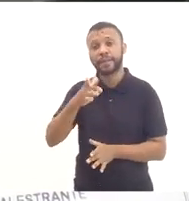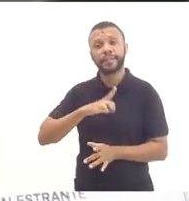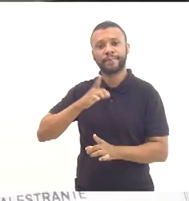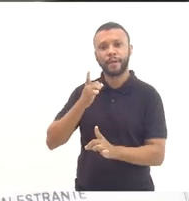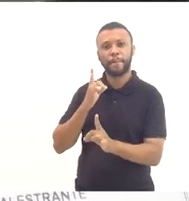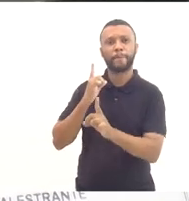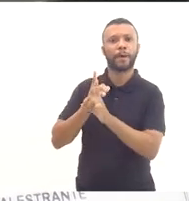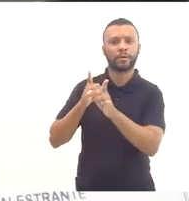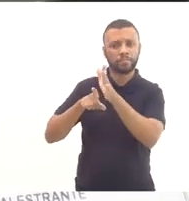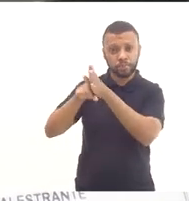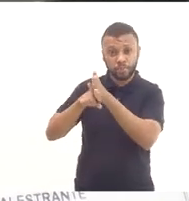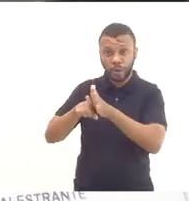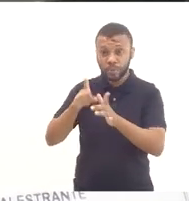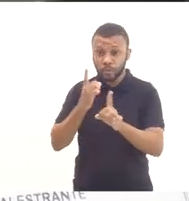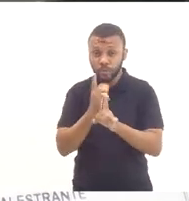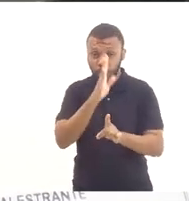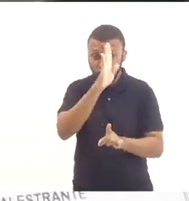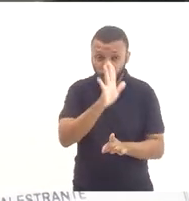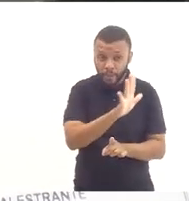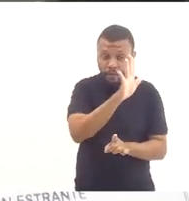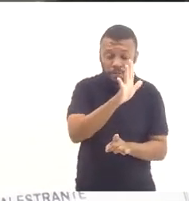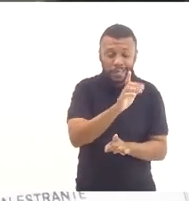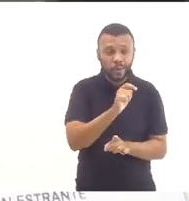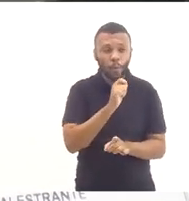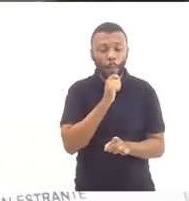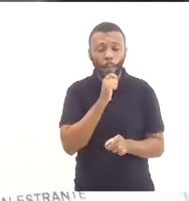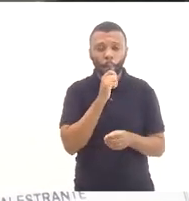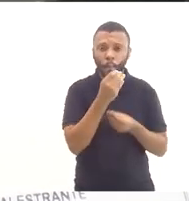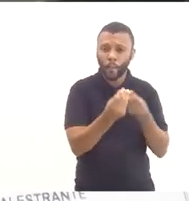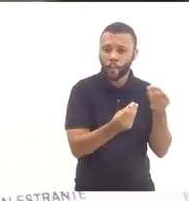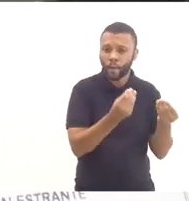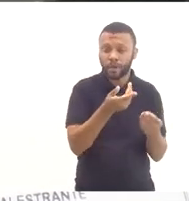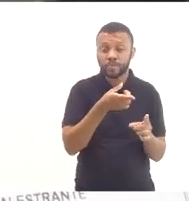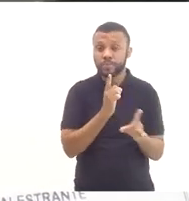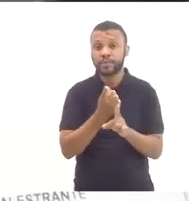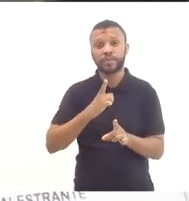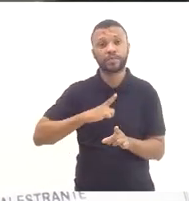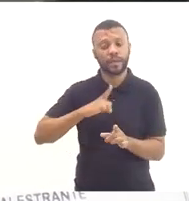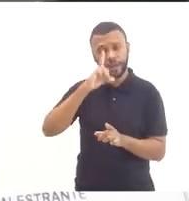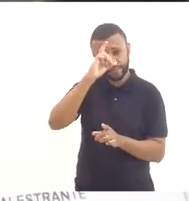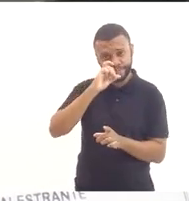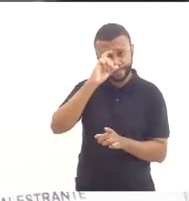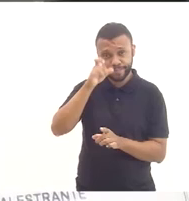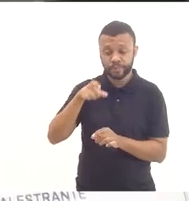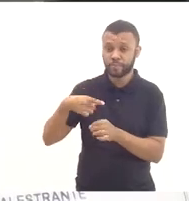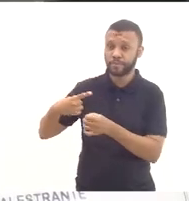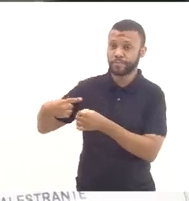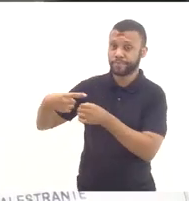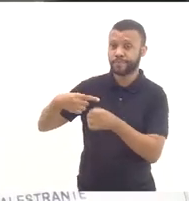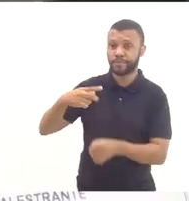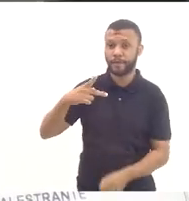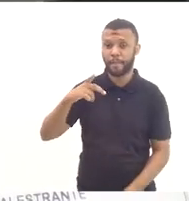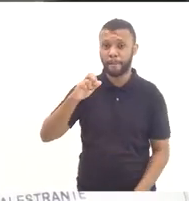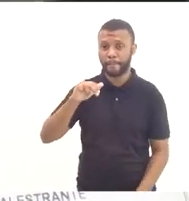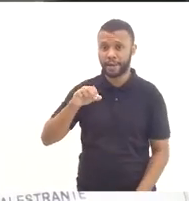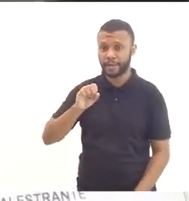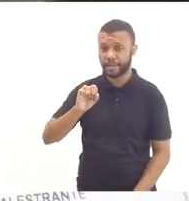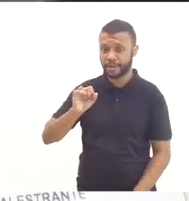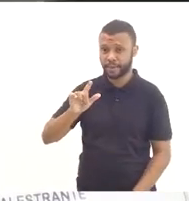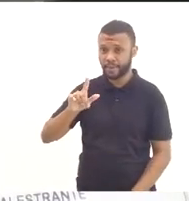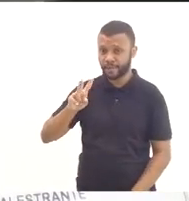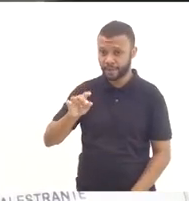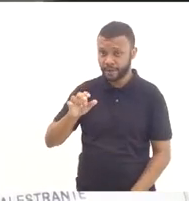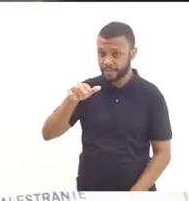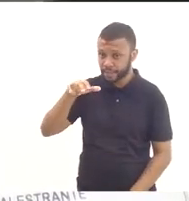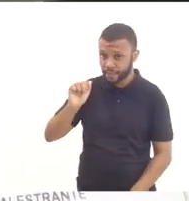quando eu descobri que no Brasil não tinha que fazer eu nem saí daqui descobri que tinha essa clínica na Pensilvânia minha filha começou o tratamento lá